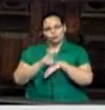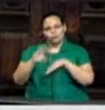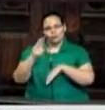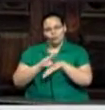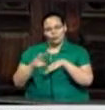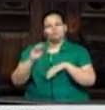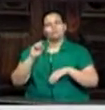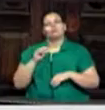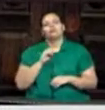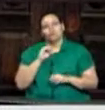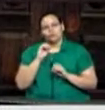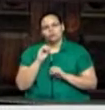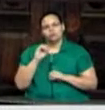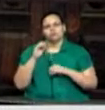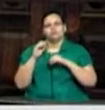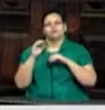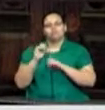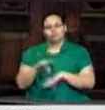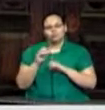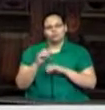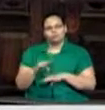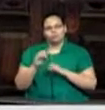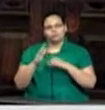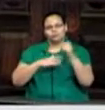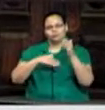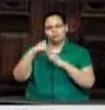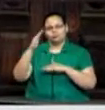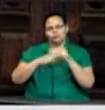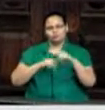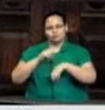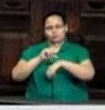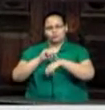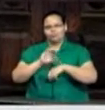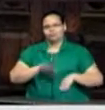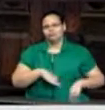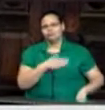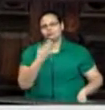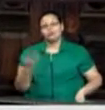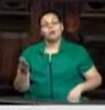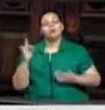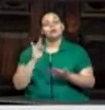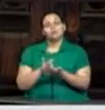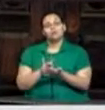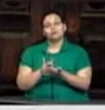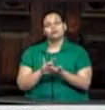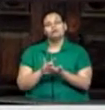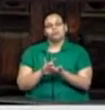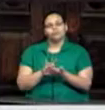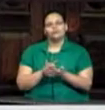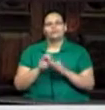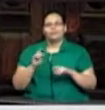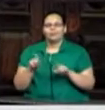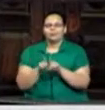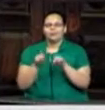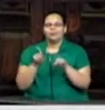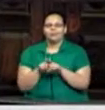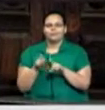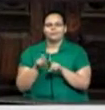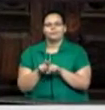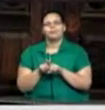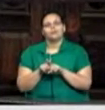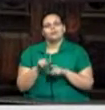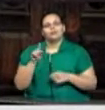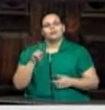a educação profissional em horário integral. Realidade que se reproduz também